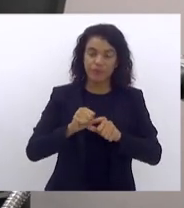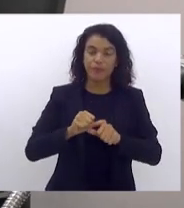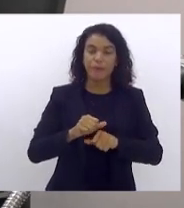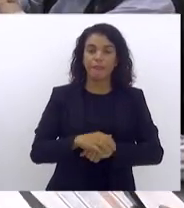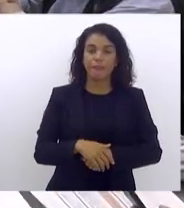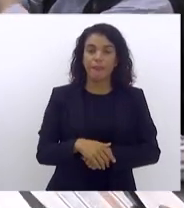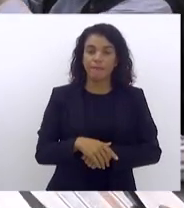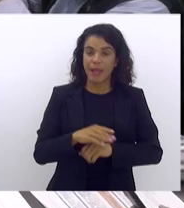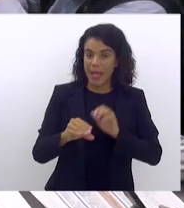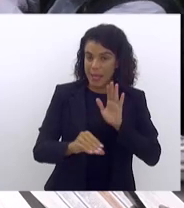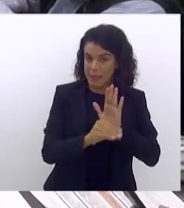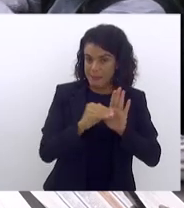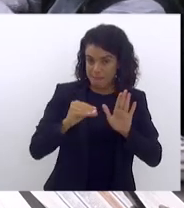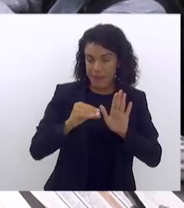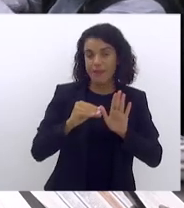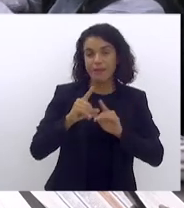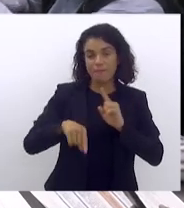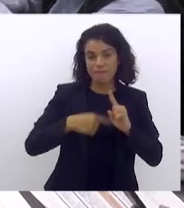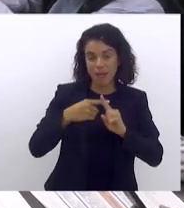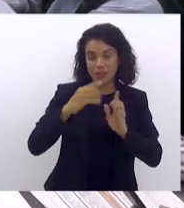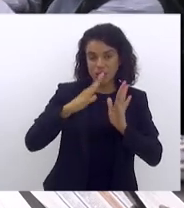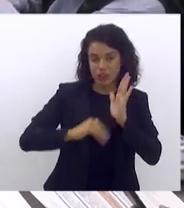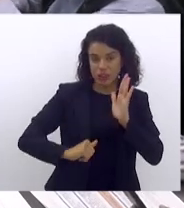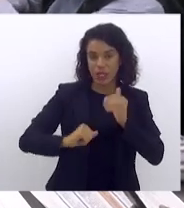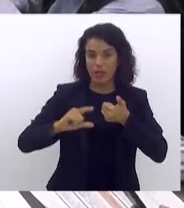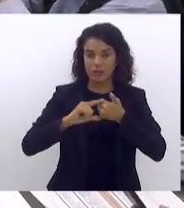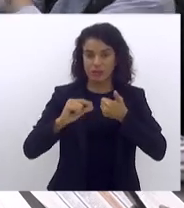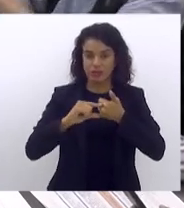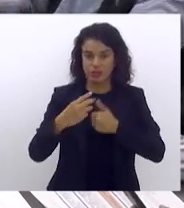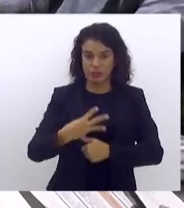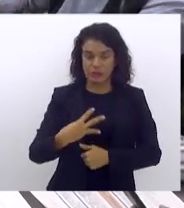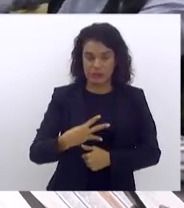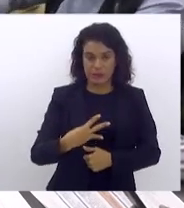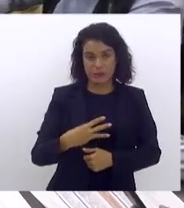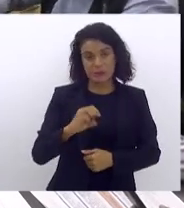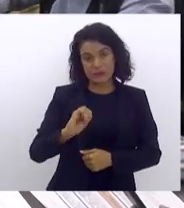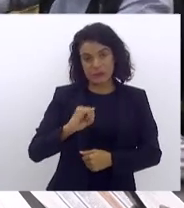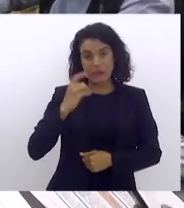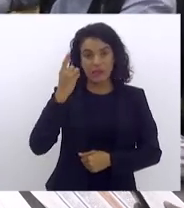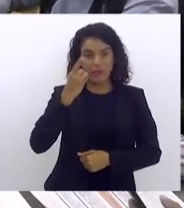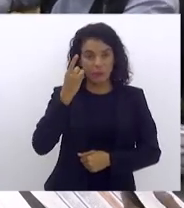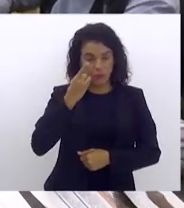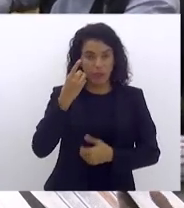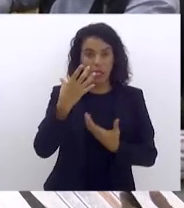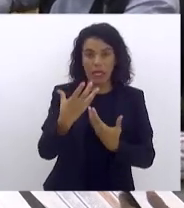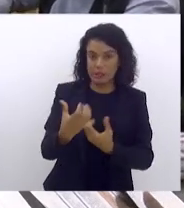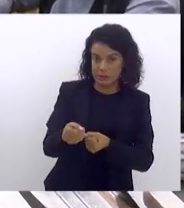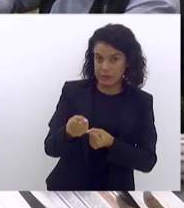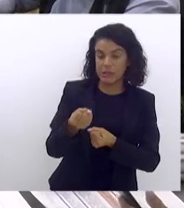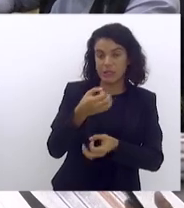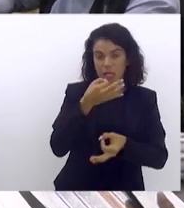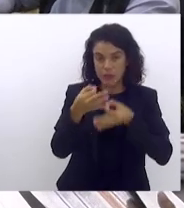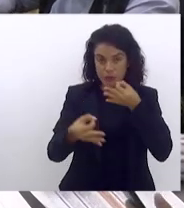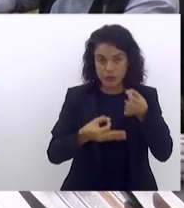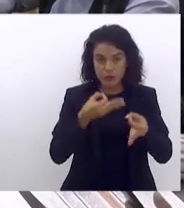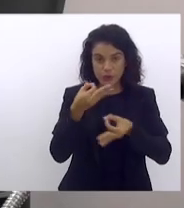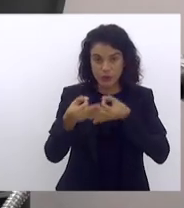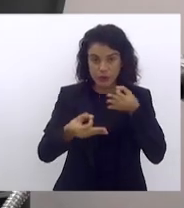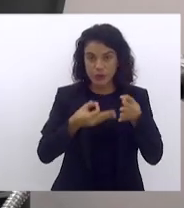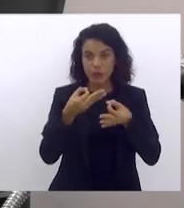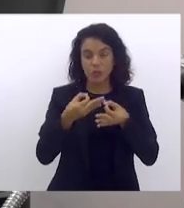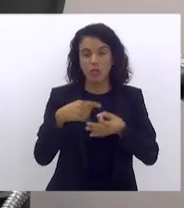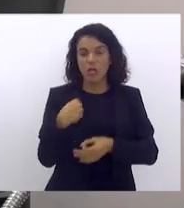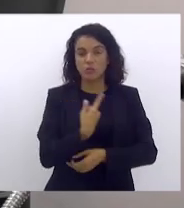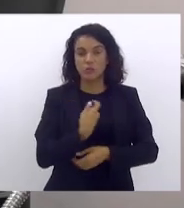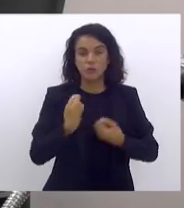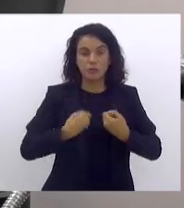seria com emenda supressiva. Eu estou sugerindo aqui, se a deputada Verônica quiser se aceitar a sugestão, a gente não